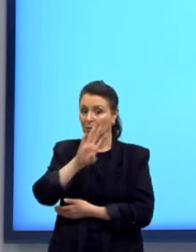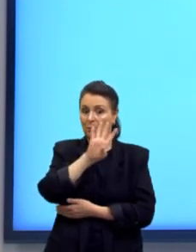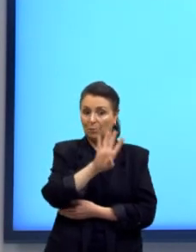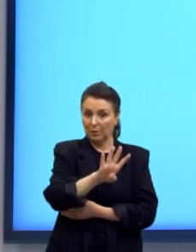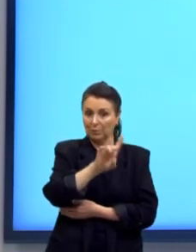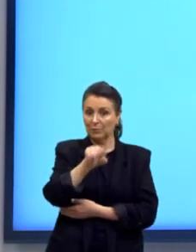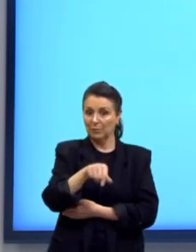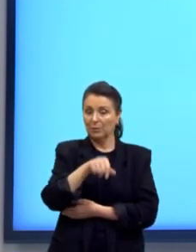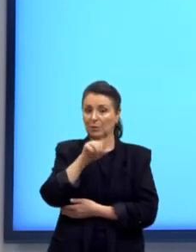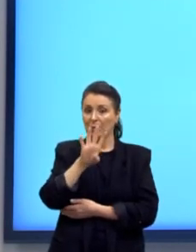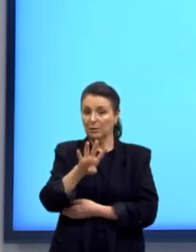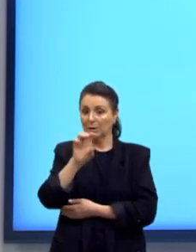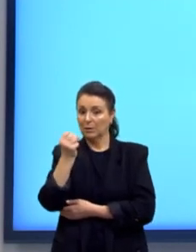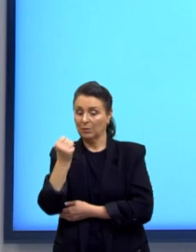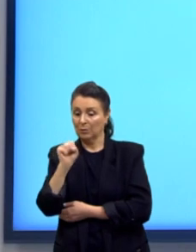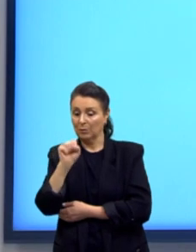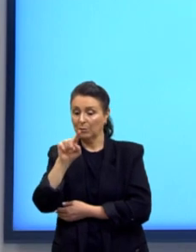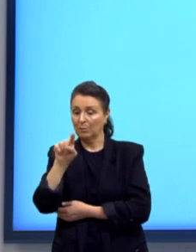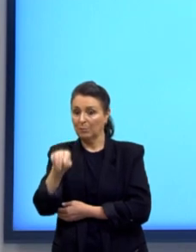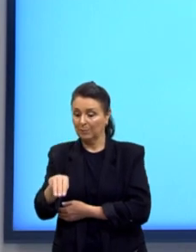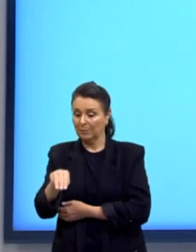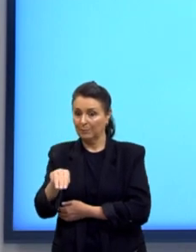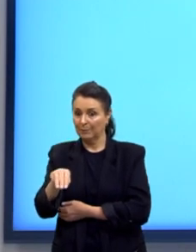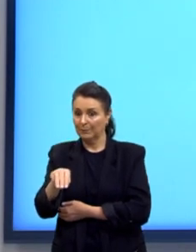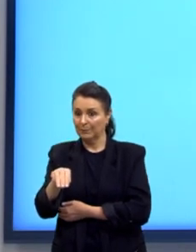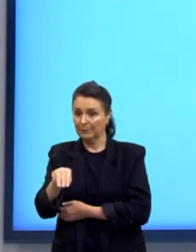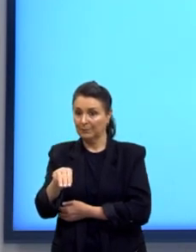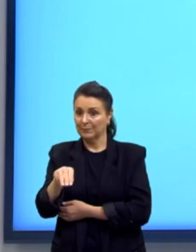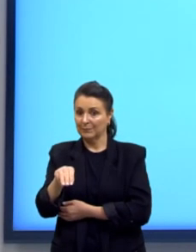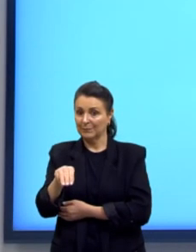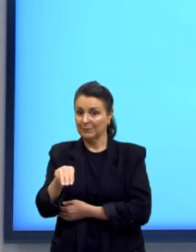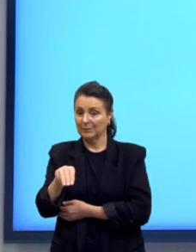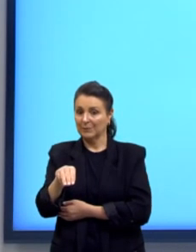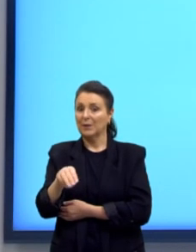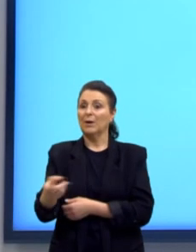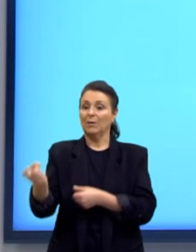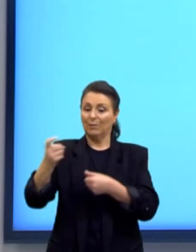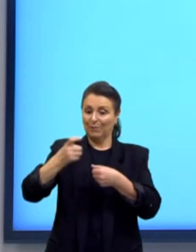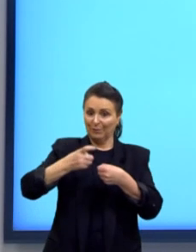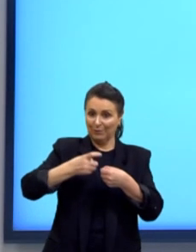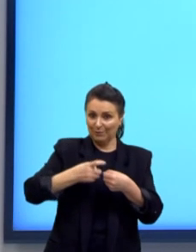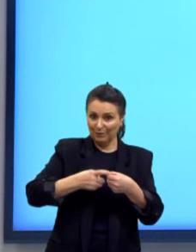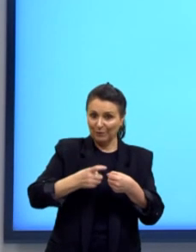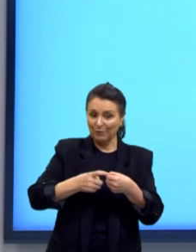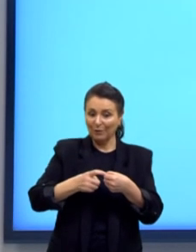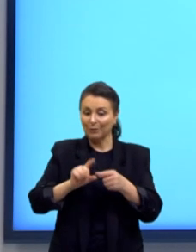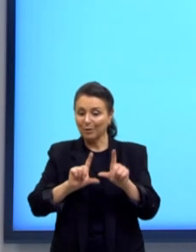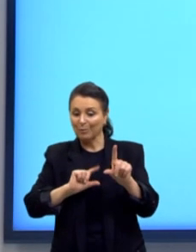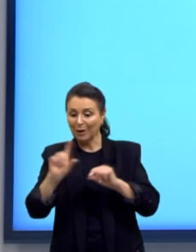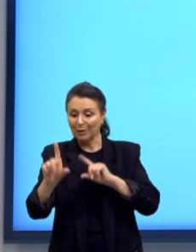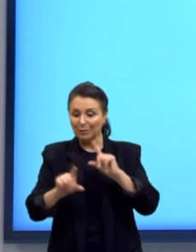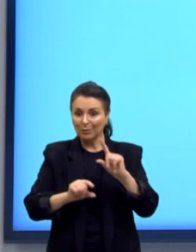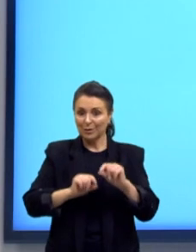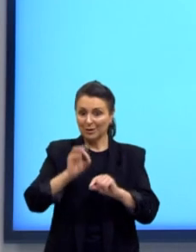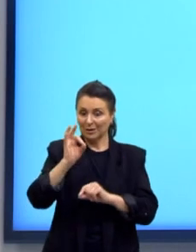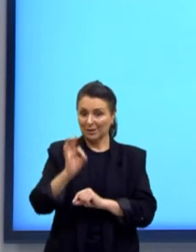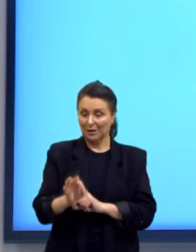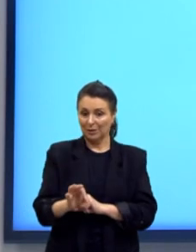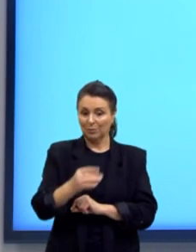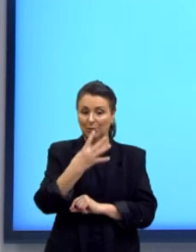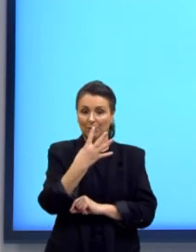então 4,48 metros e vamos voltar lá nas nossas alternativas então